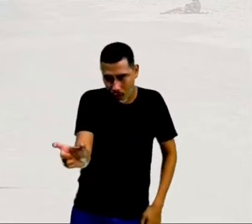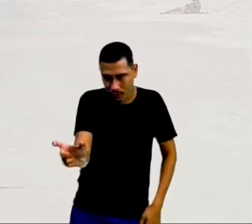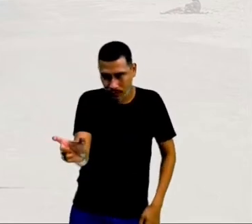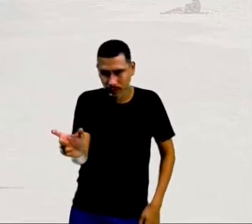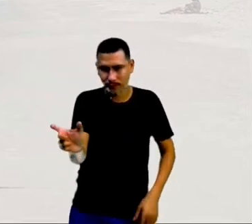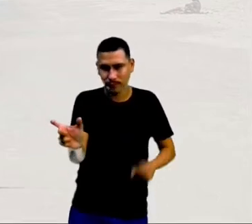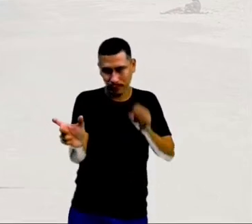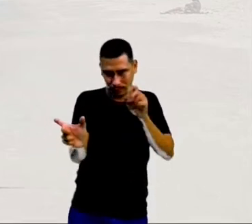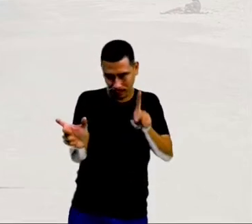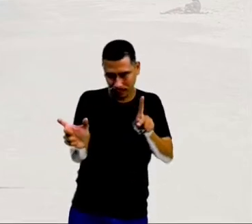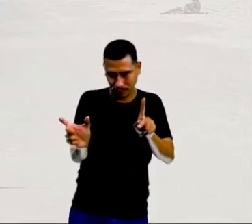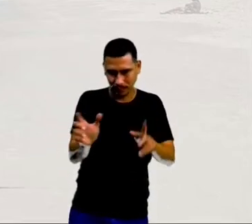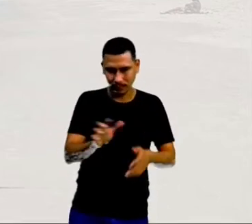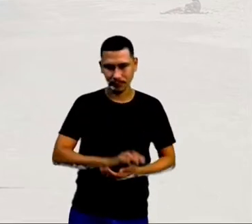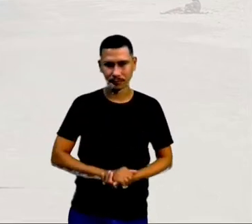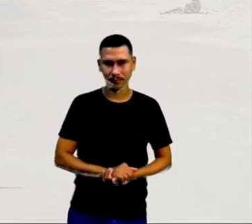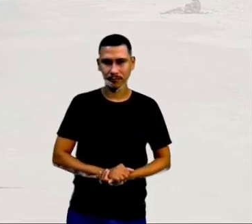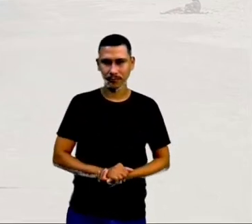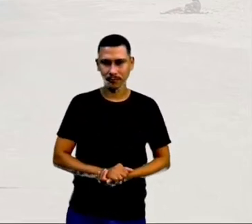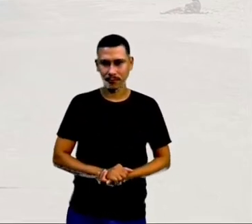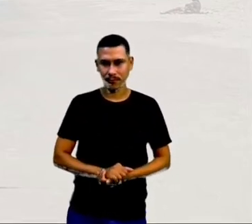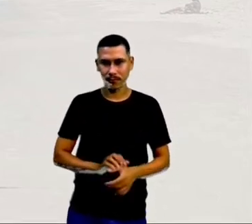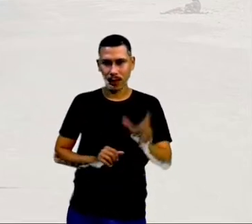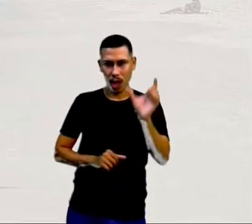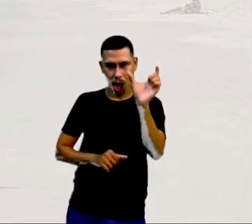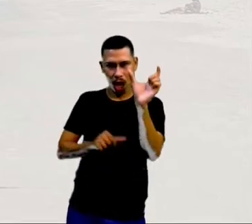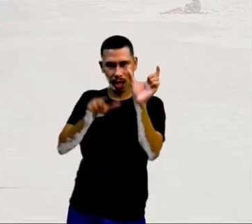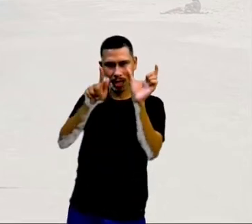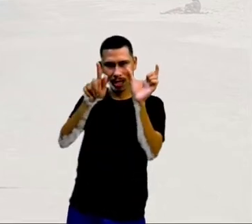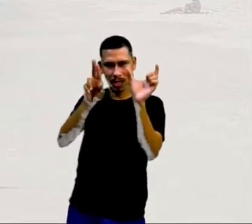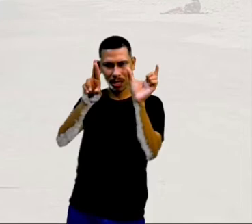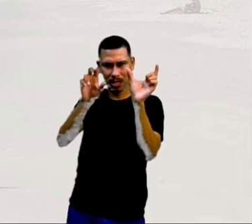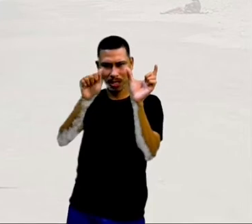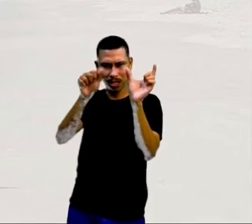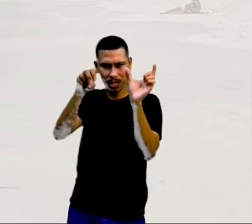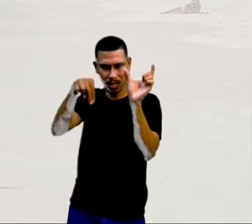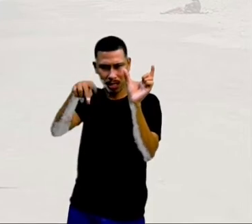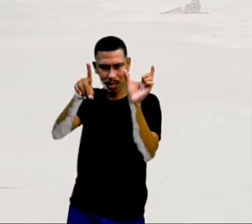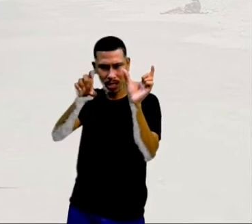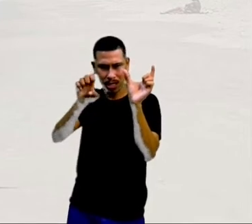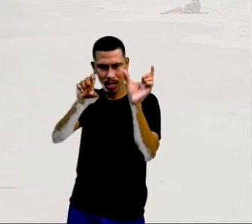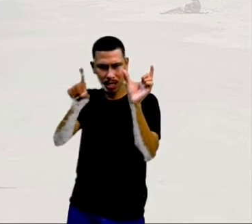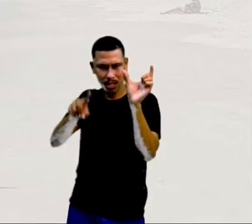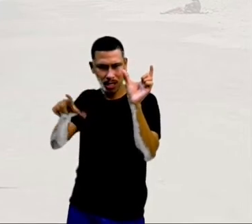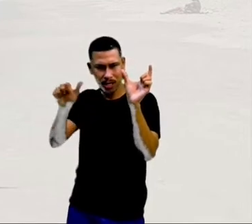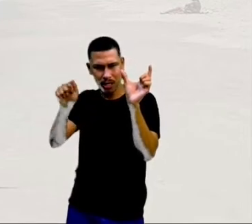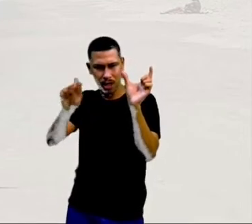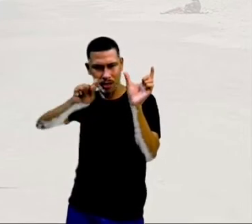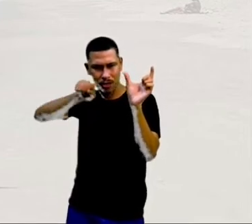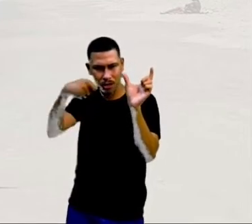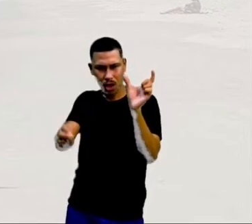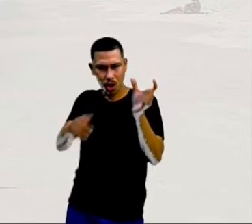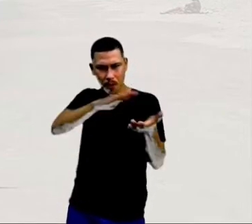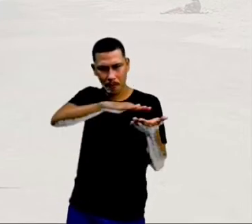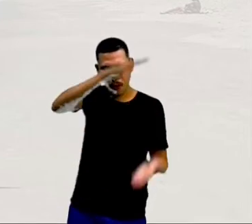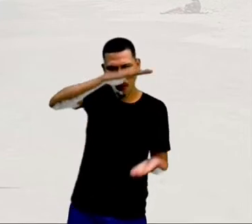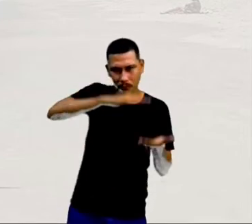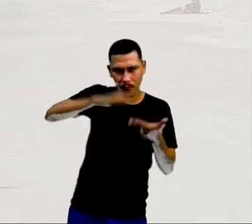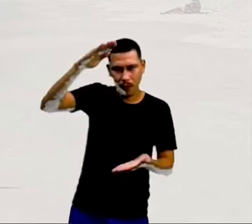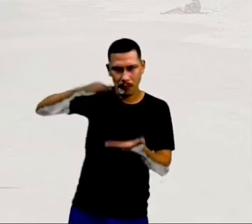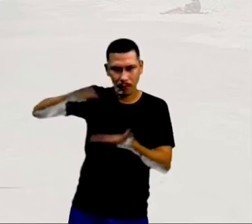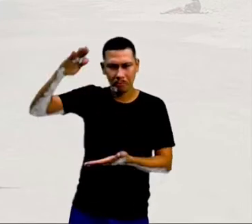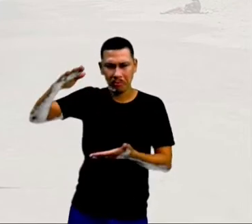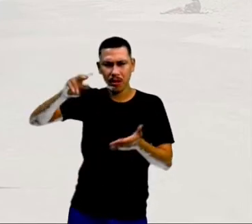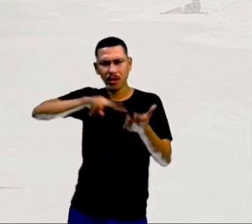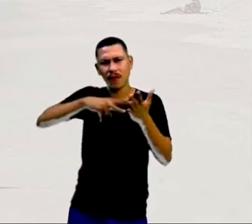o primeiro conceito que a gente precisa lembrar é grandeza. O que é uma grandeza? E eu digo para vocês que é tudo aquilo que pode ser